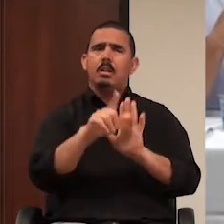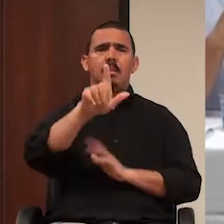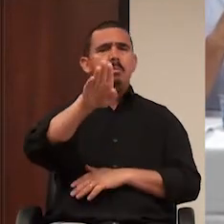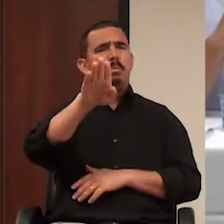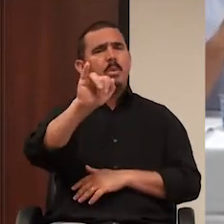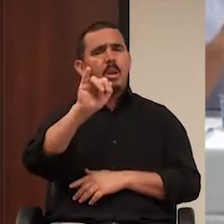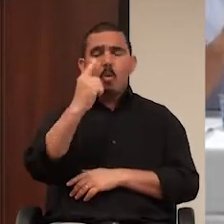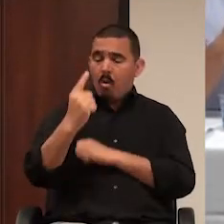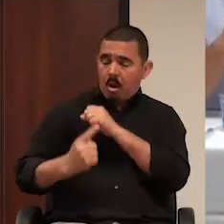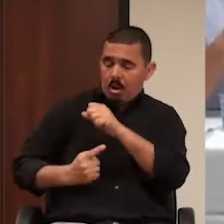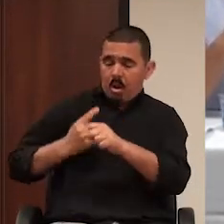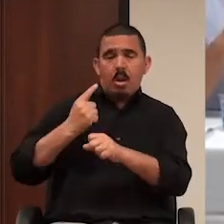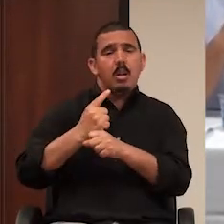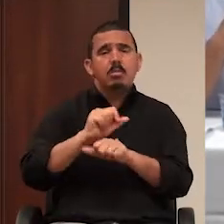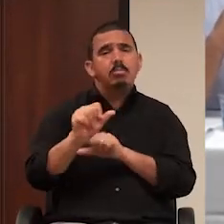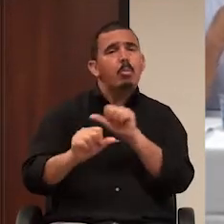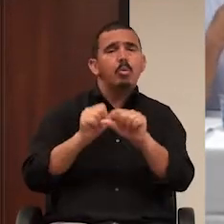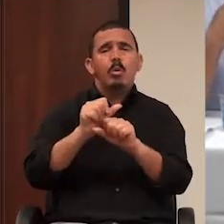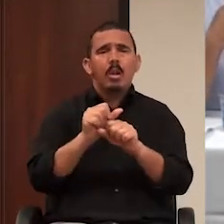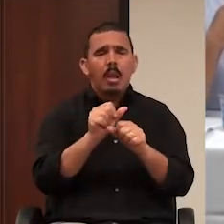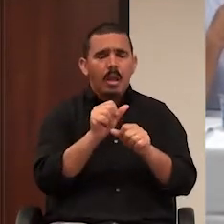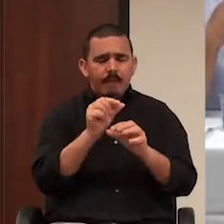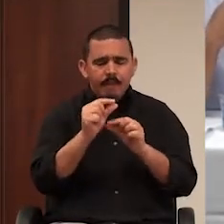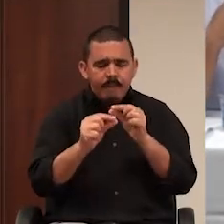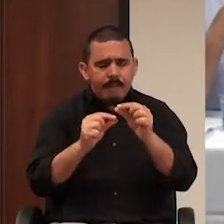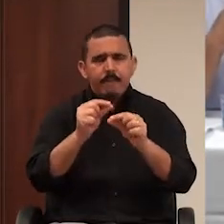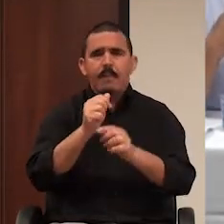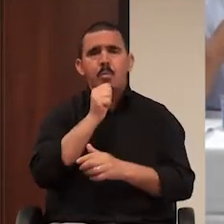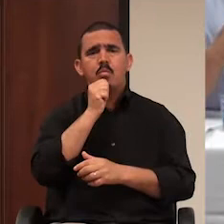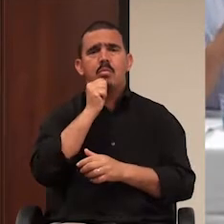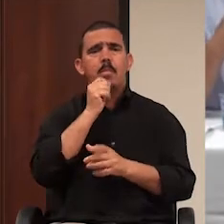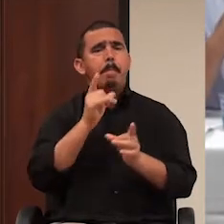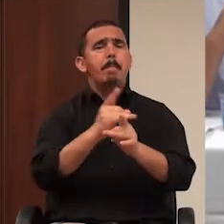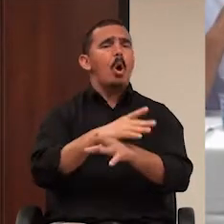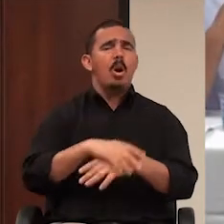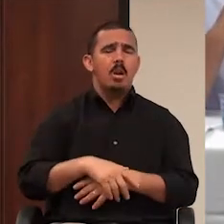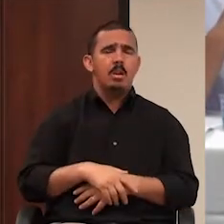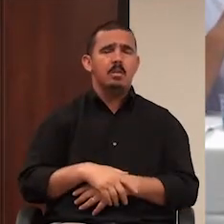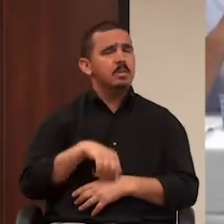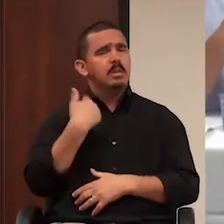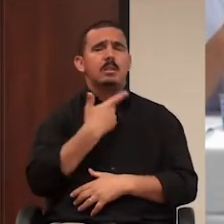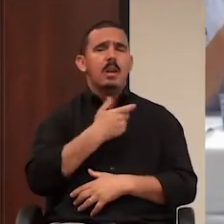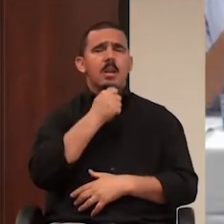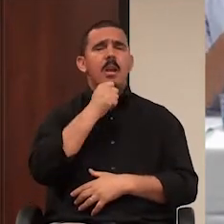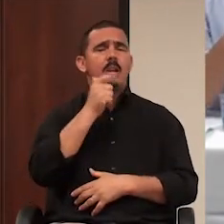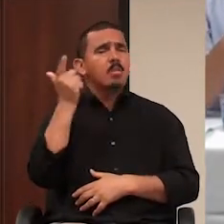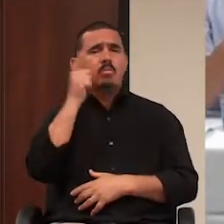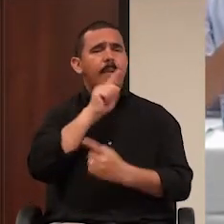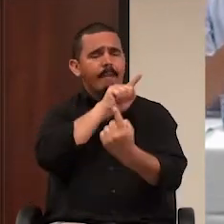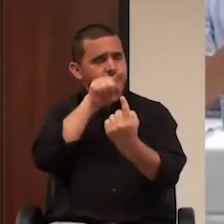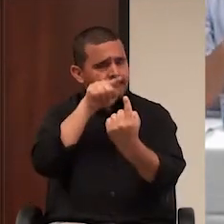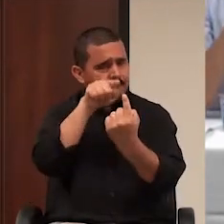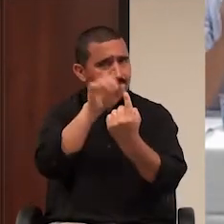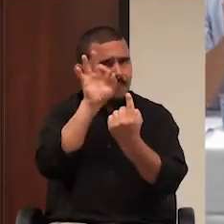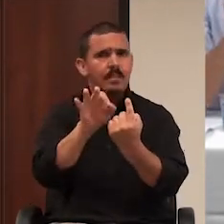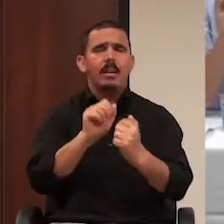processo judicial mudou muito pouco, né? E a gente ainda não conseguiu chegar nisso que poderia chegar com essas